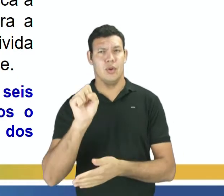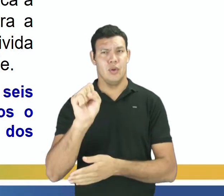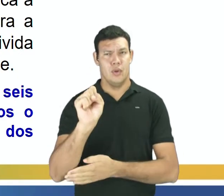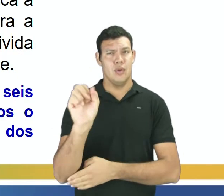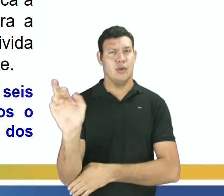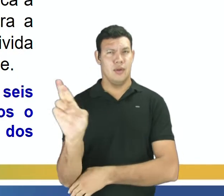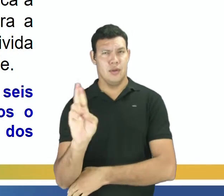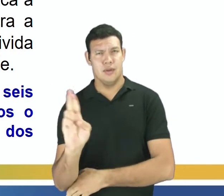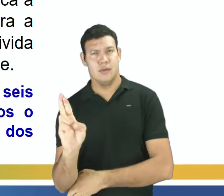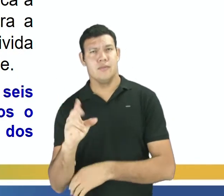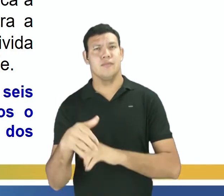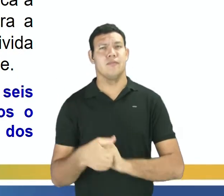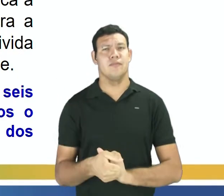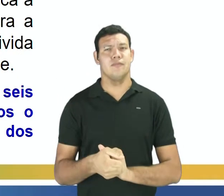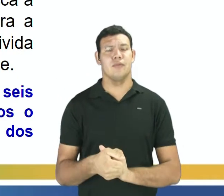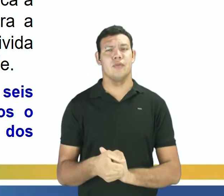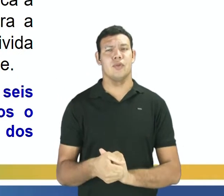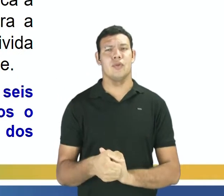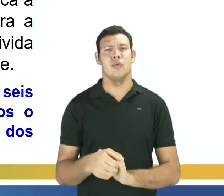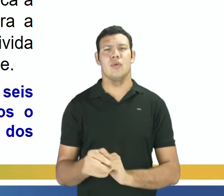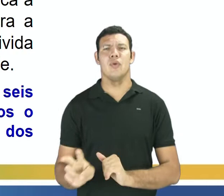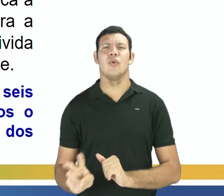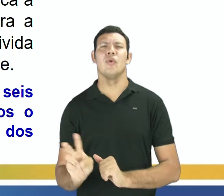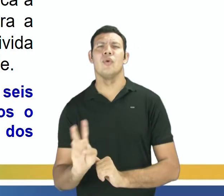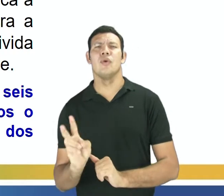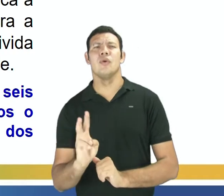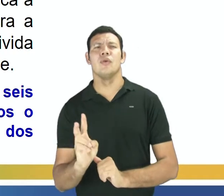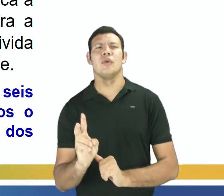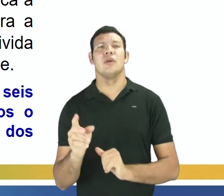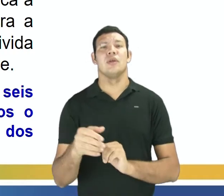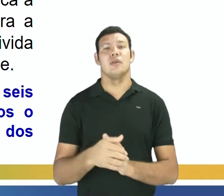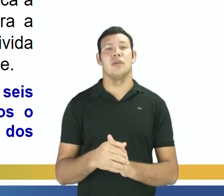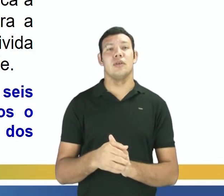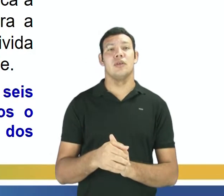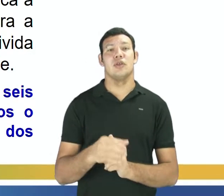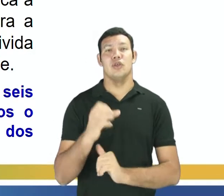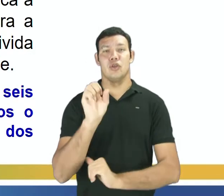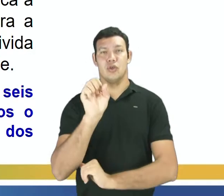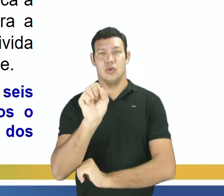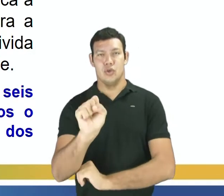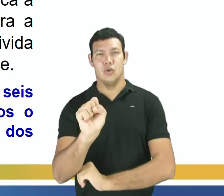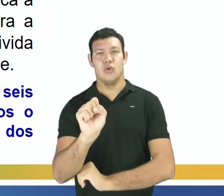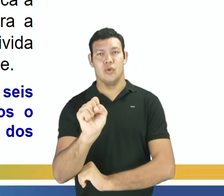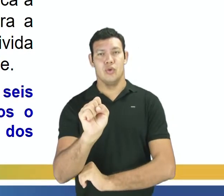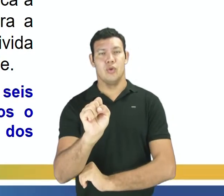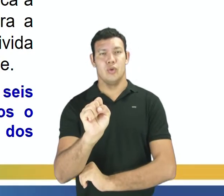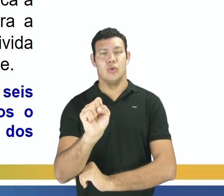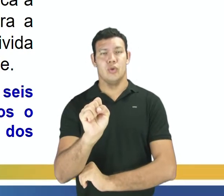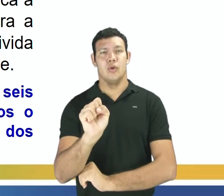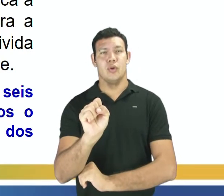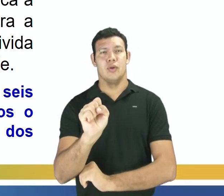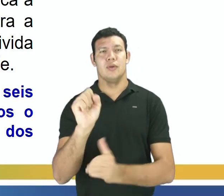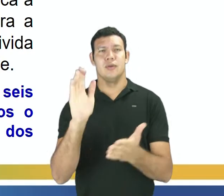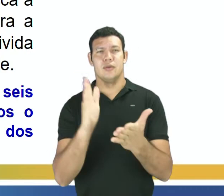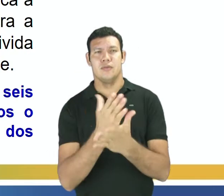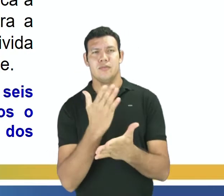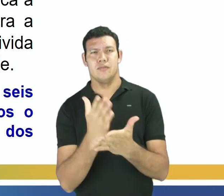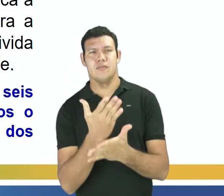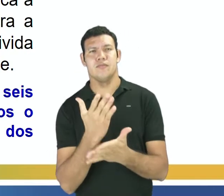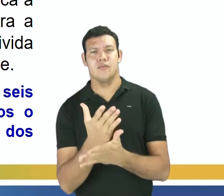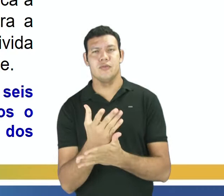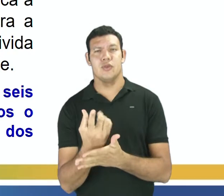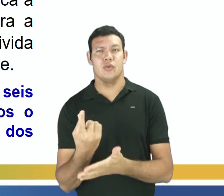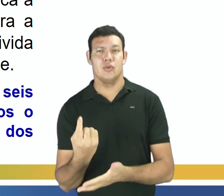de 6 cadernos custará 16. Veja só, repetindo o que foi